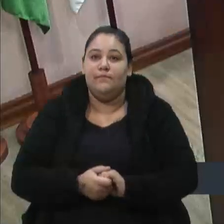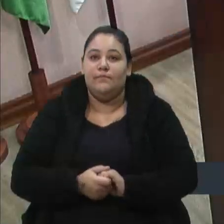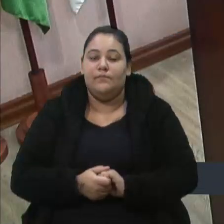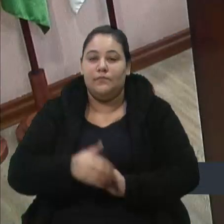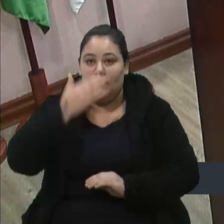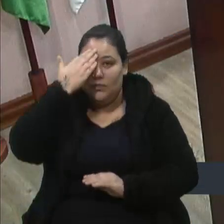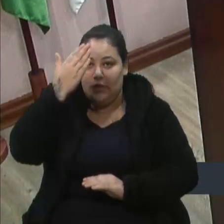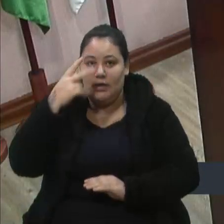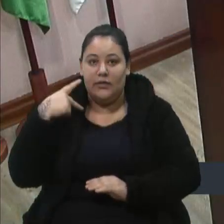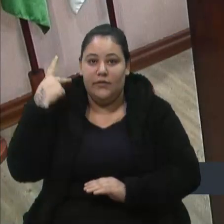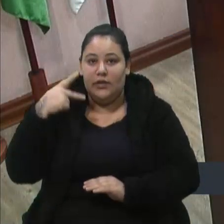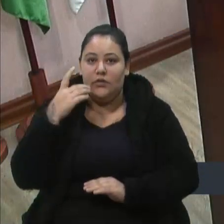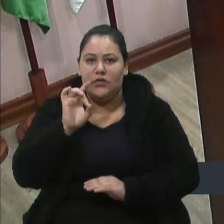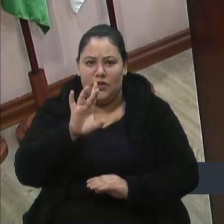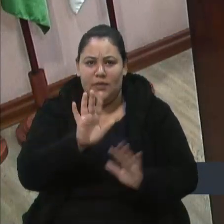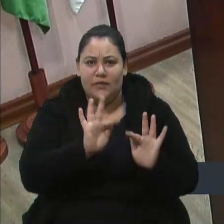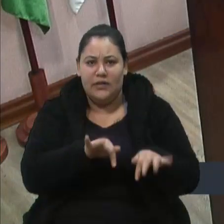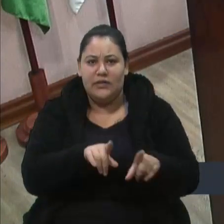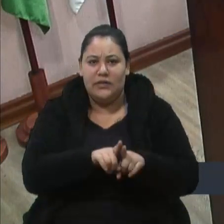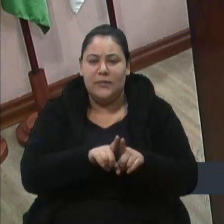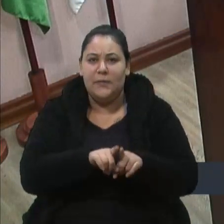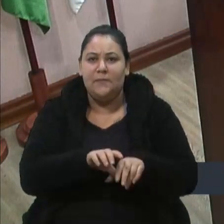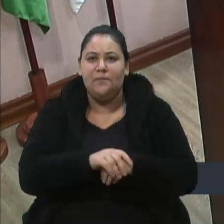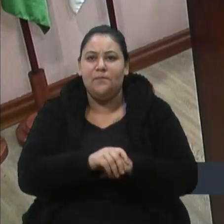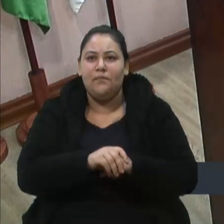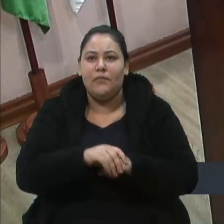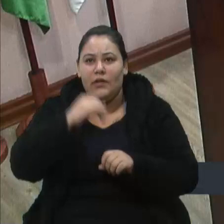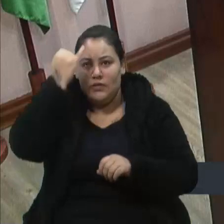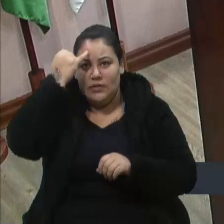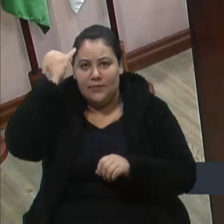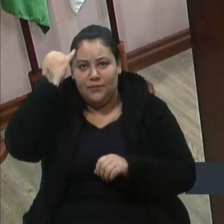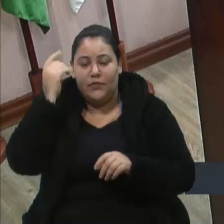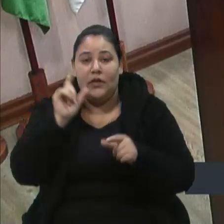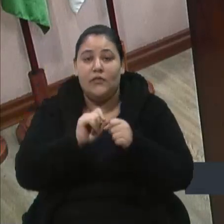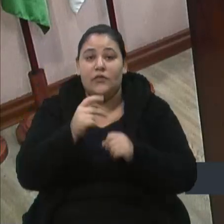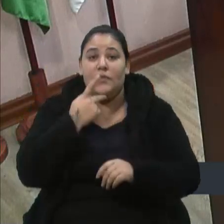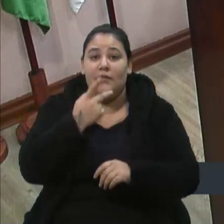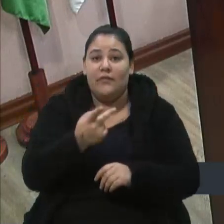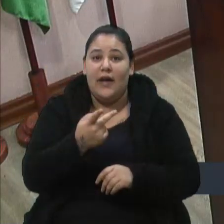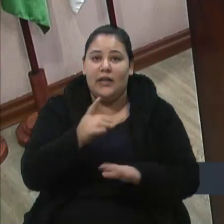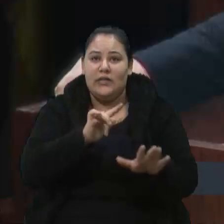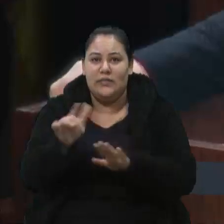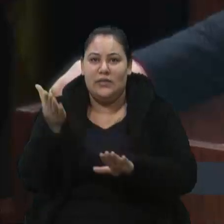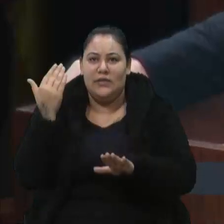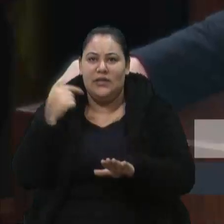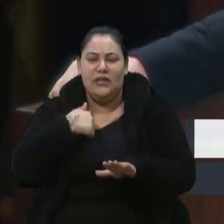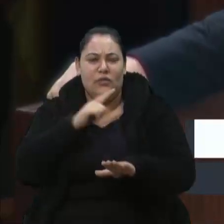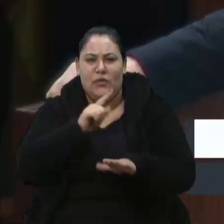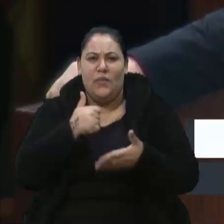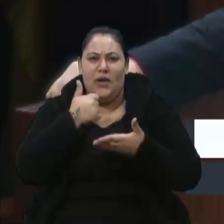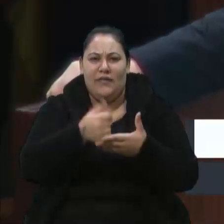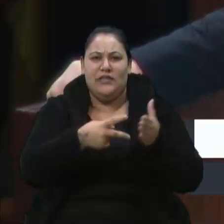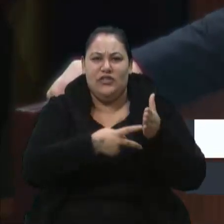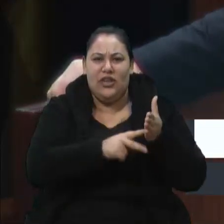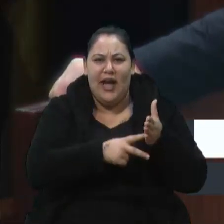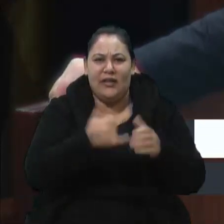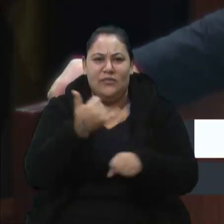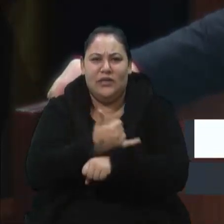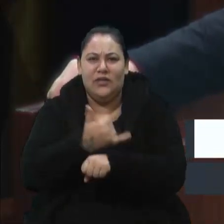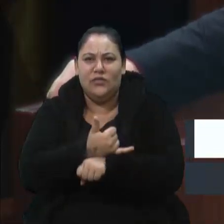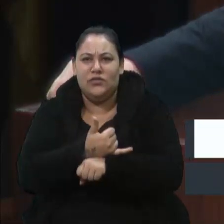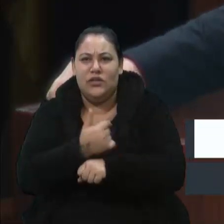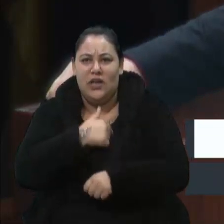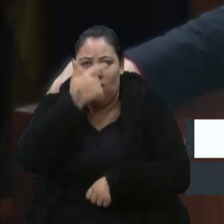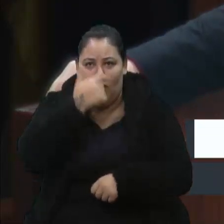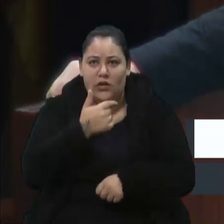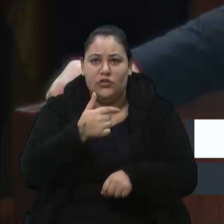concluir, vereador D'Ambrosio, eu fiz uma fala semana passada que eu não defendia sindicatos metalúrgicos, Sindiserve, e eu acho que eu tinha falado, mas